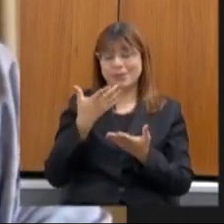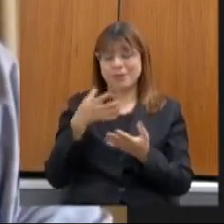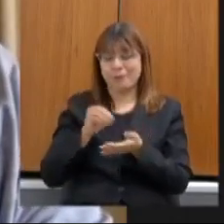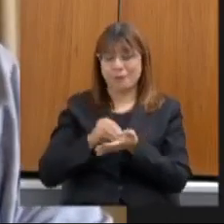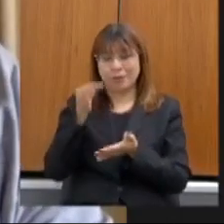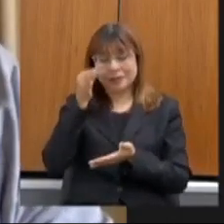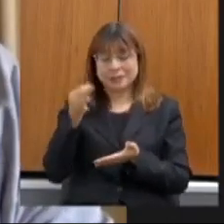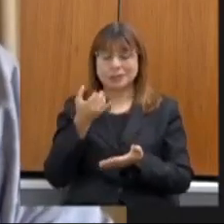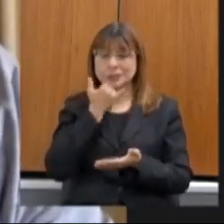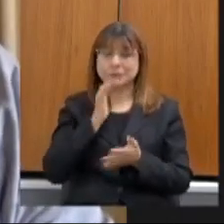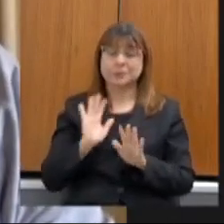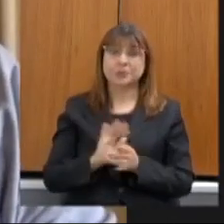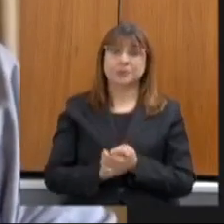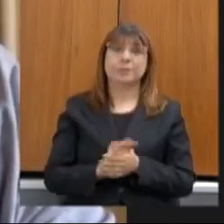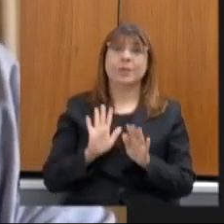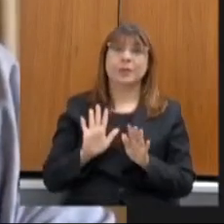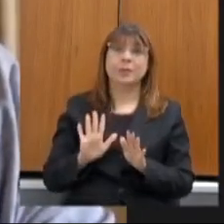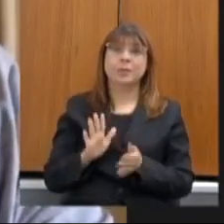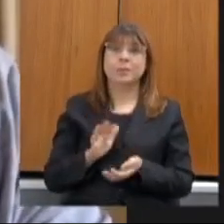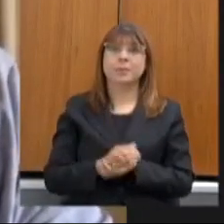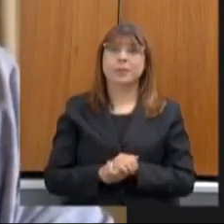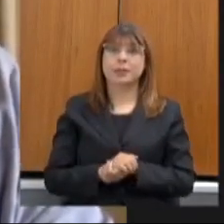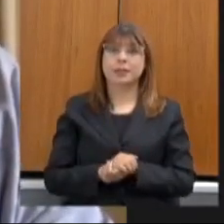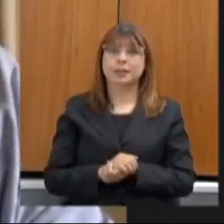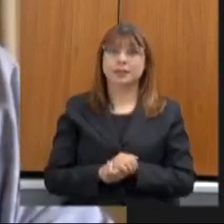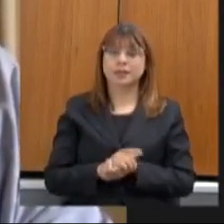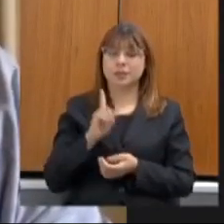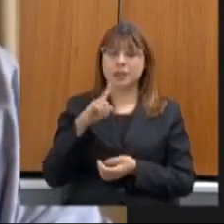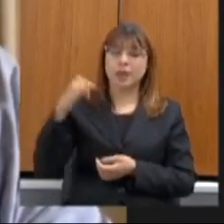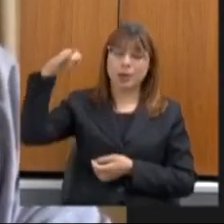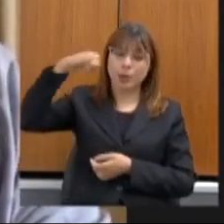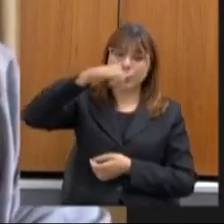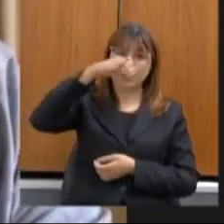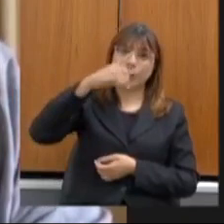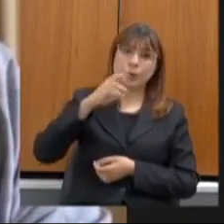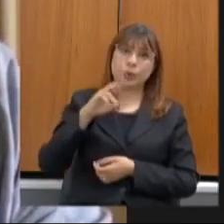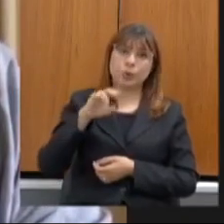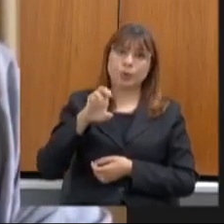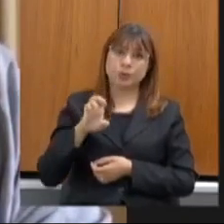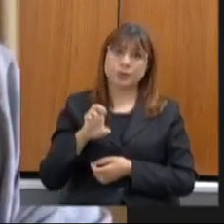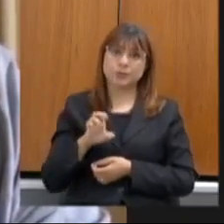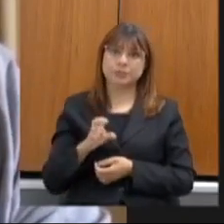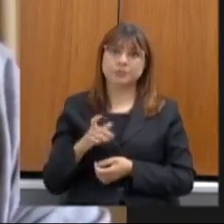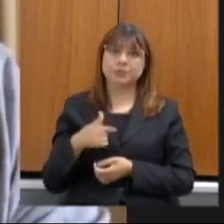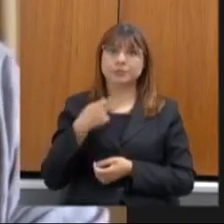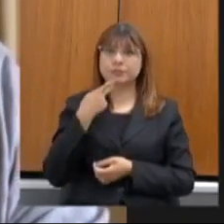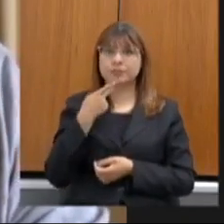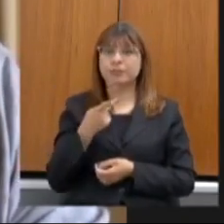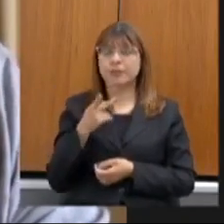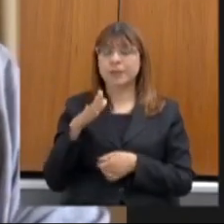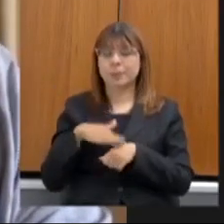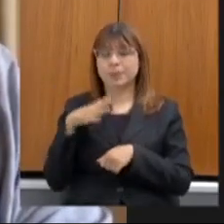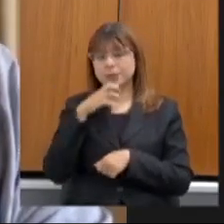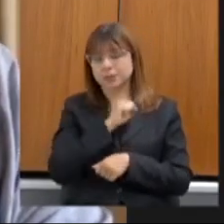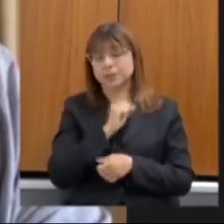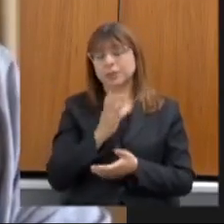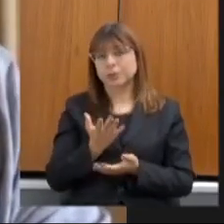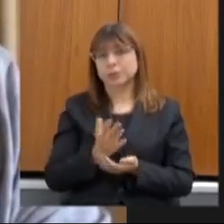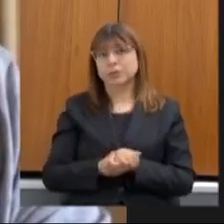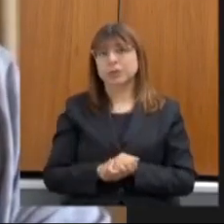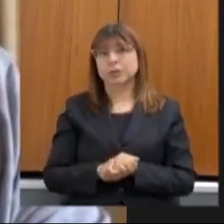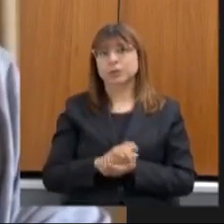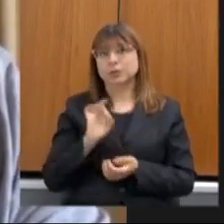mas a parte mais caro da realização vai ser feita por isso ele ontem né meu meu comentário aqui é mais rápido mesmo